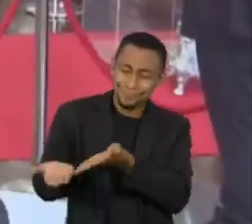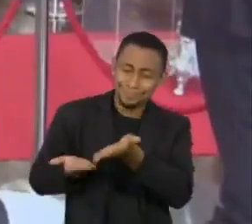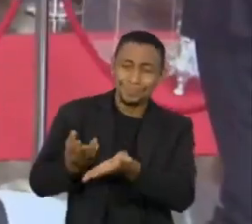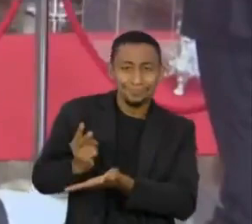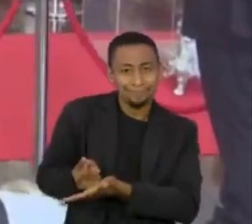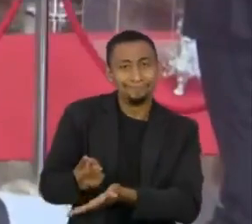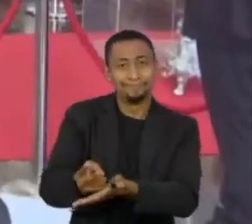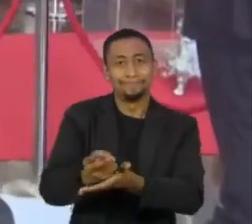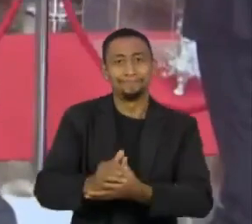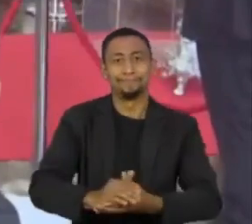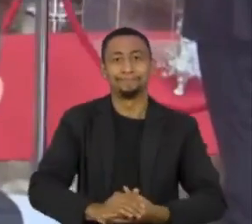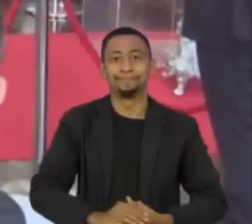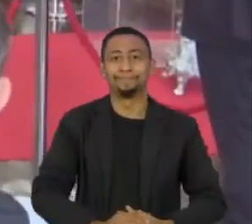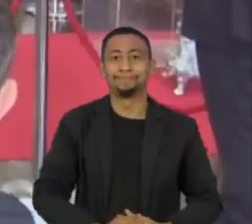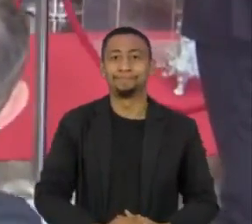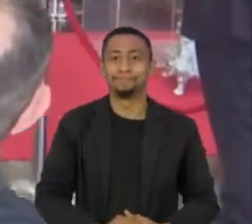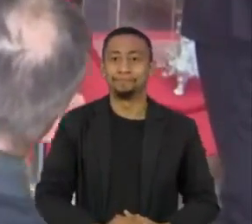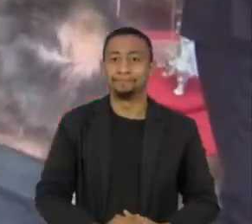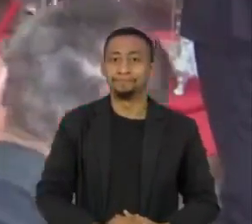Ave